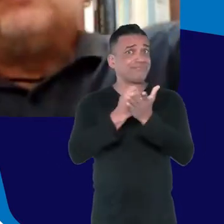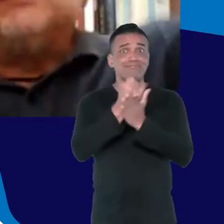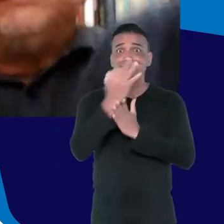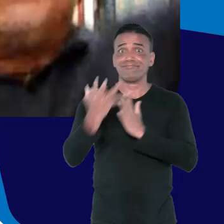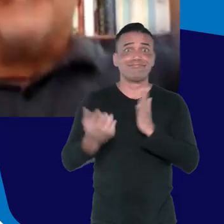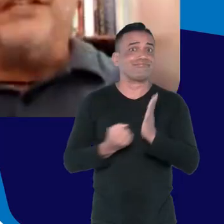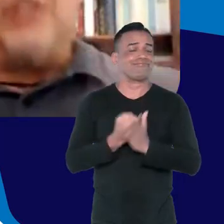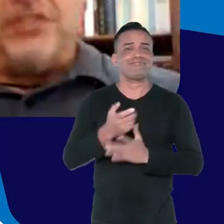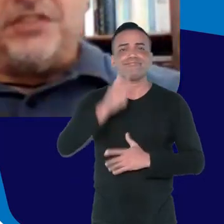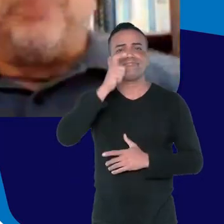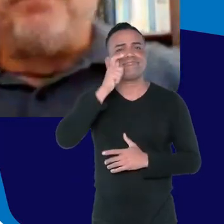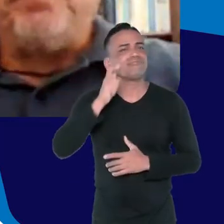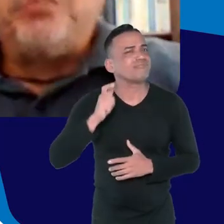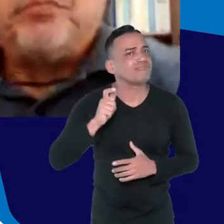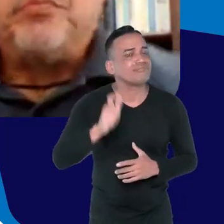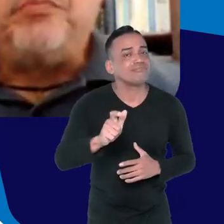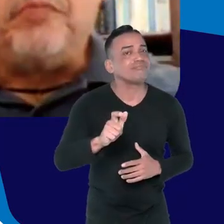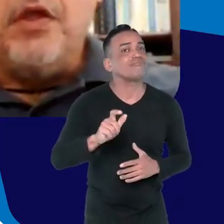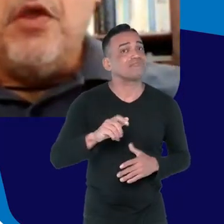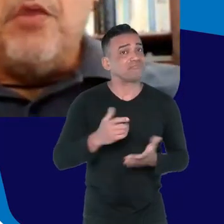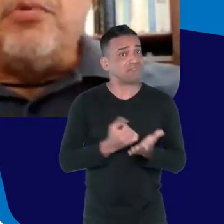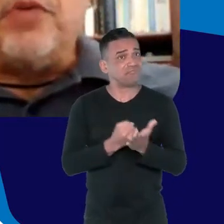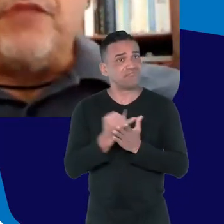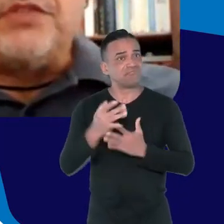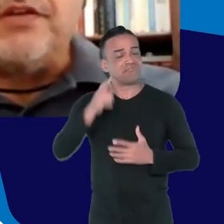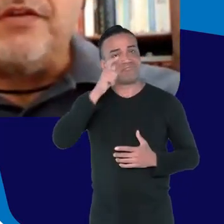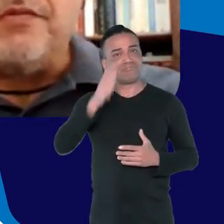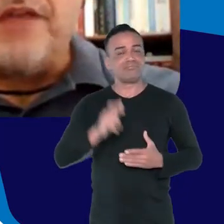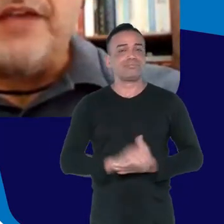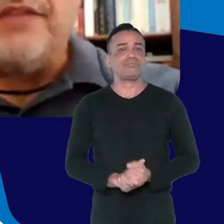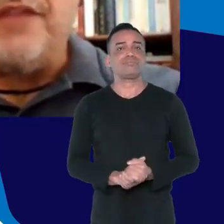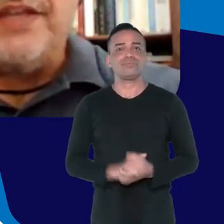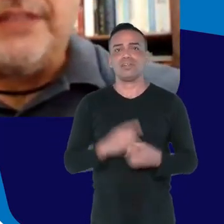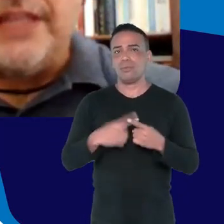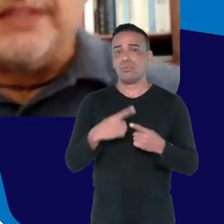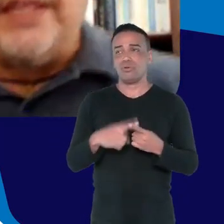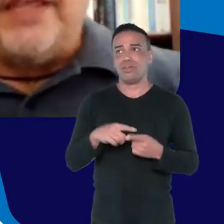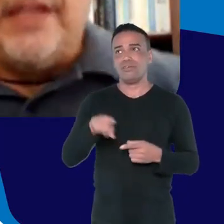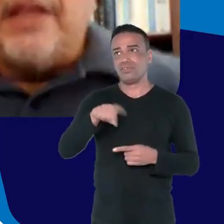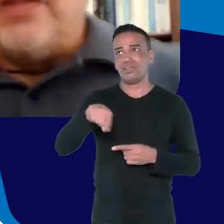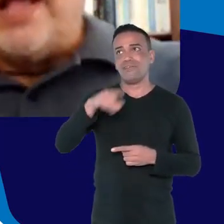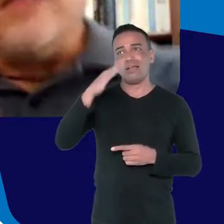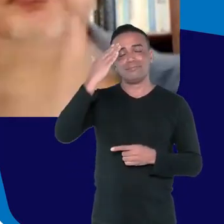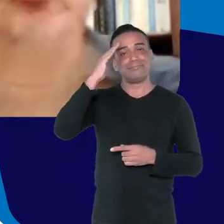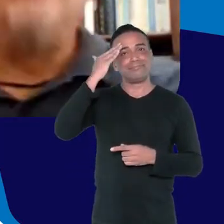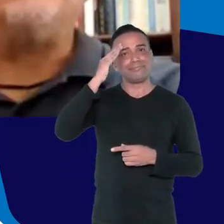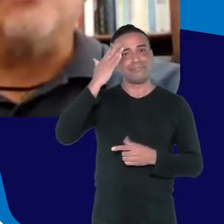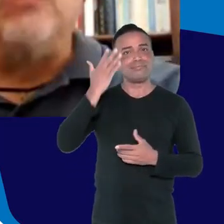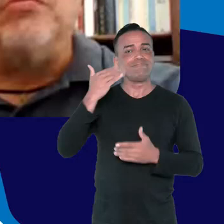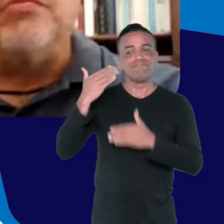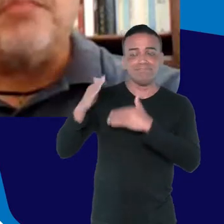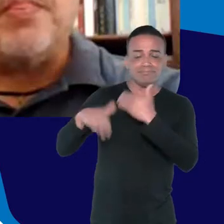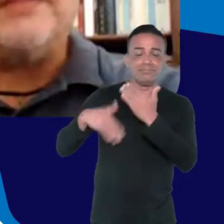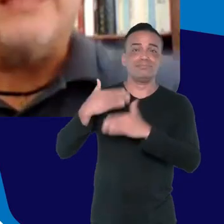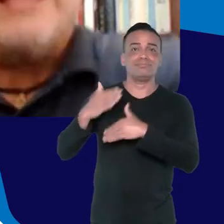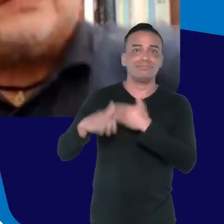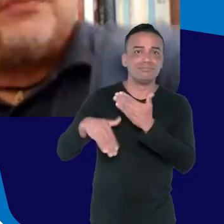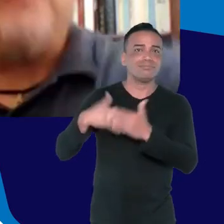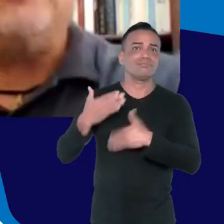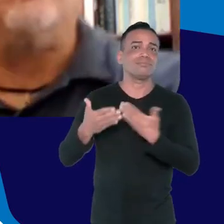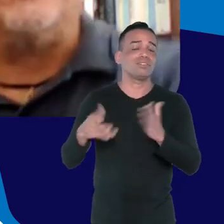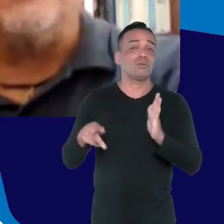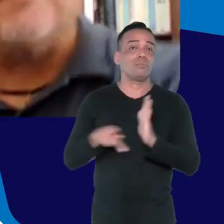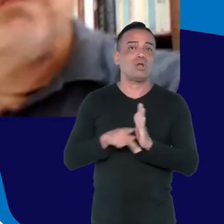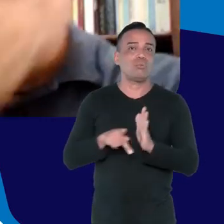são muito interessantes, porque você vai entender a evolução